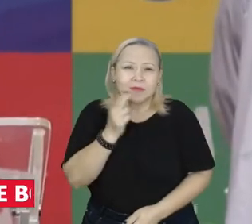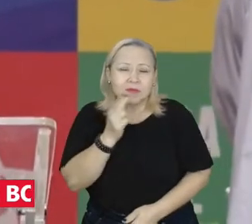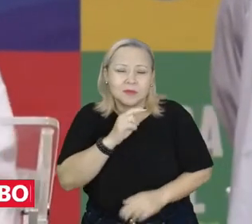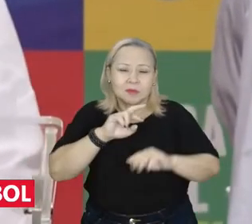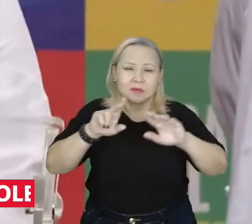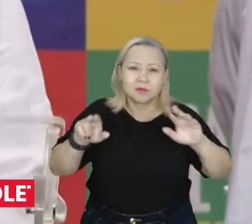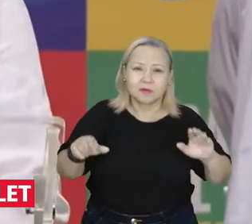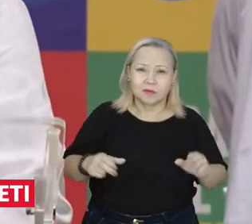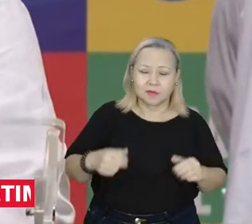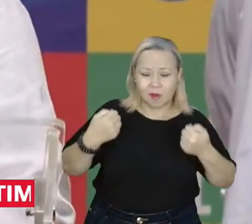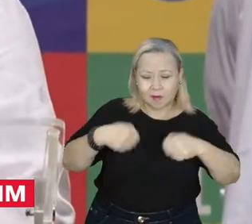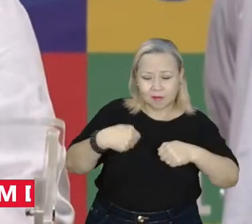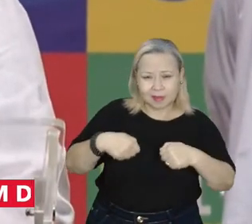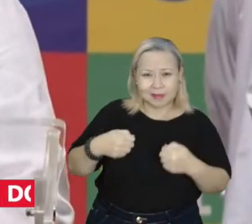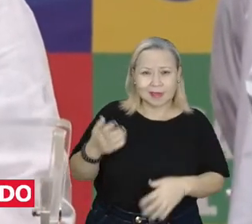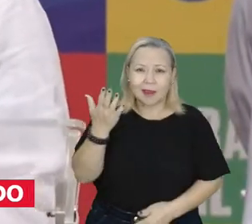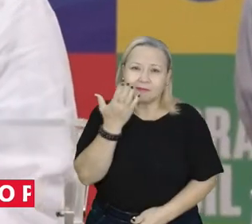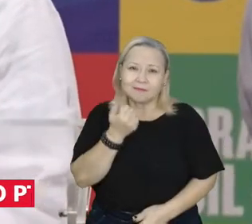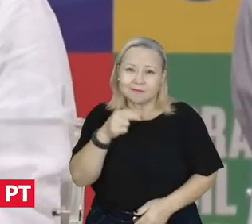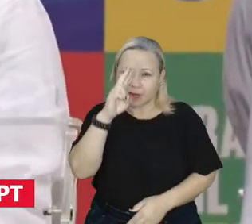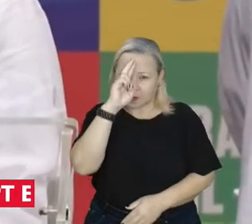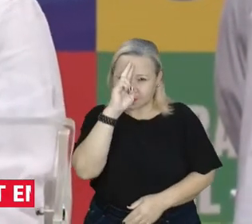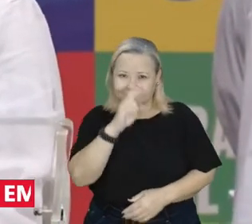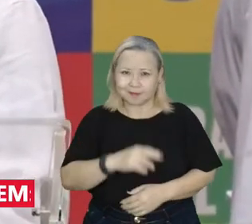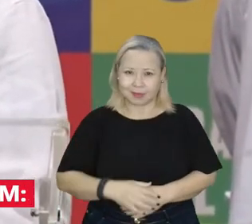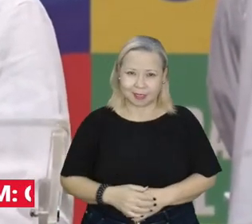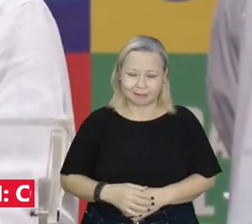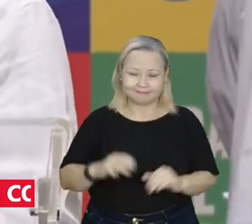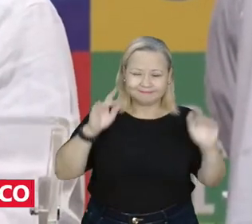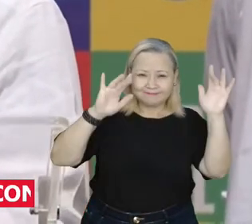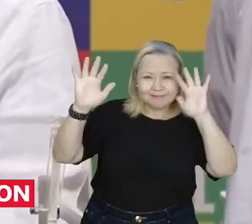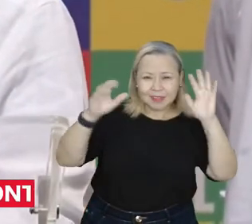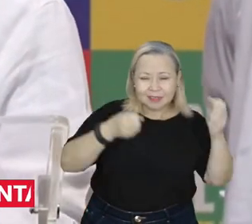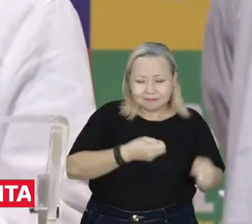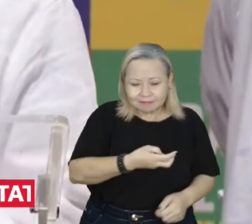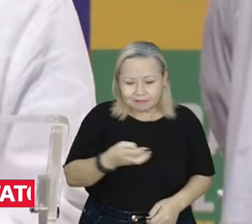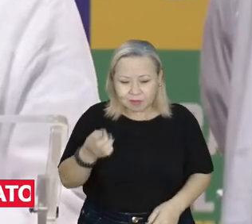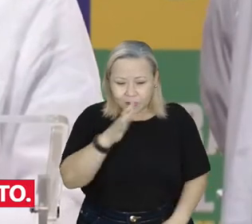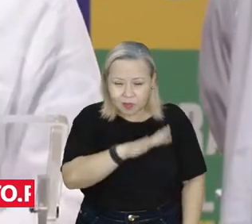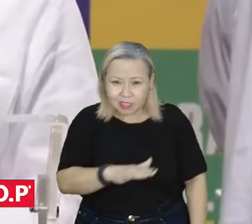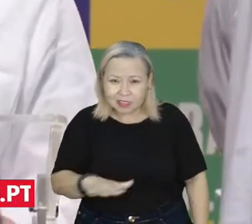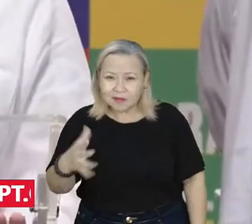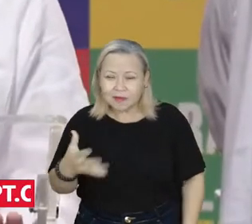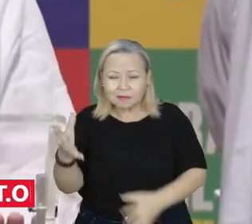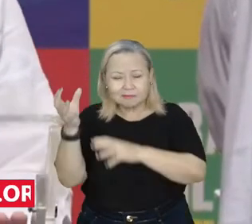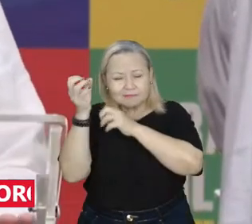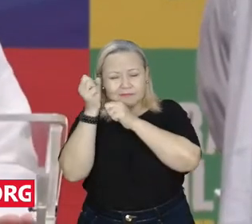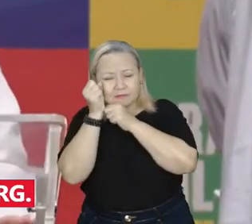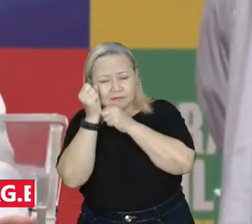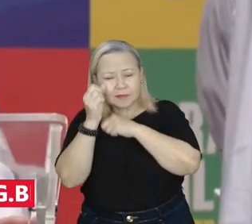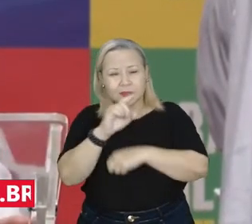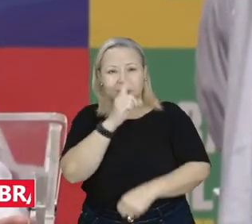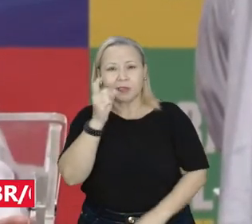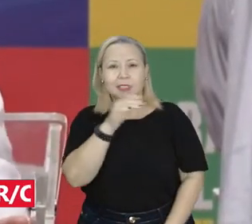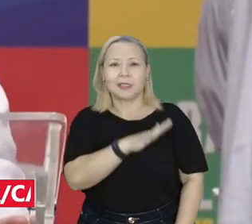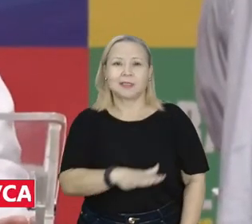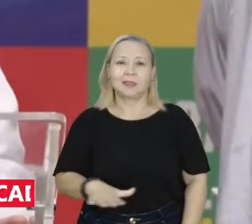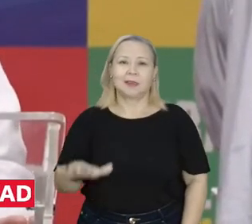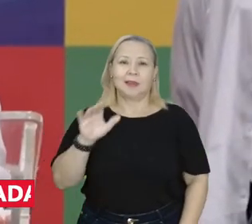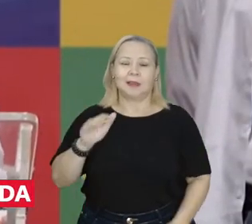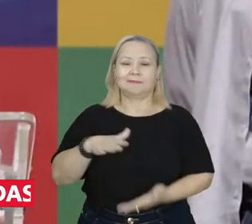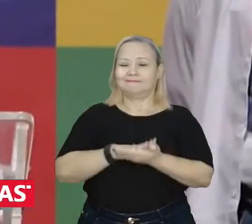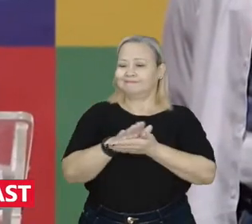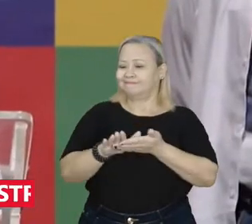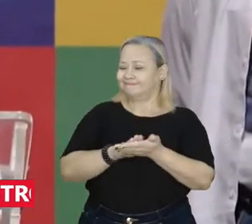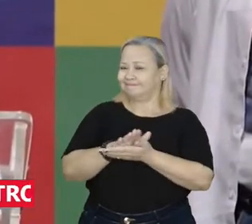calorias necessárias para almoçar. Eu fico imaginando quantas crianças vão dormir no Dia das Crianças sem